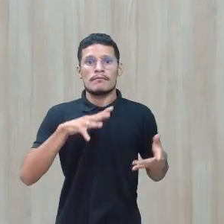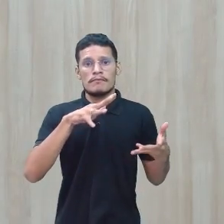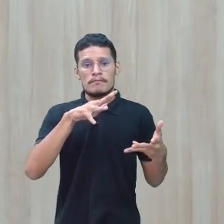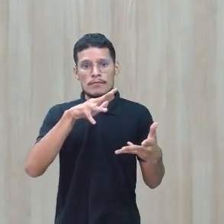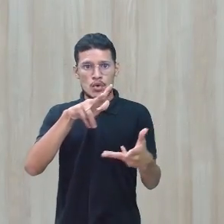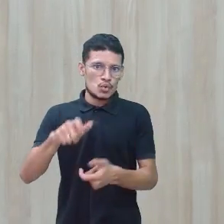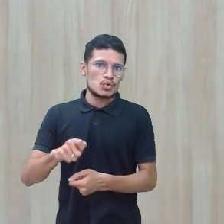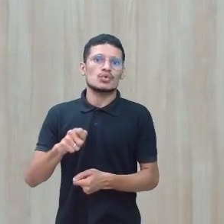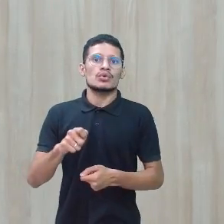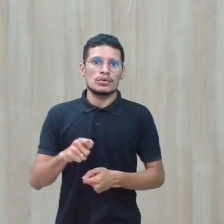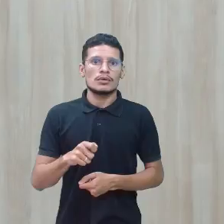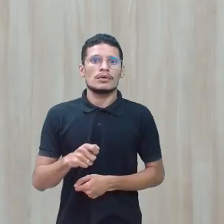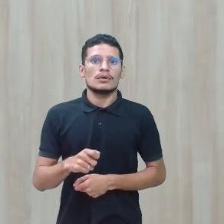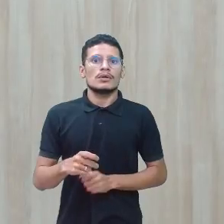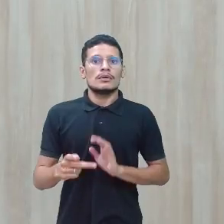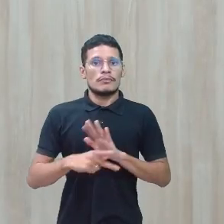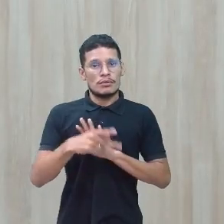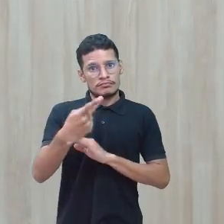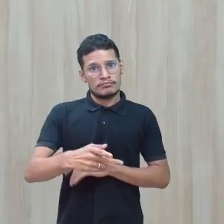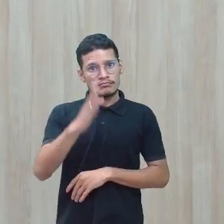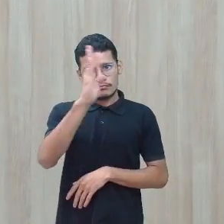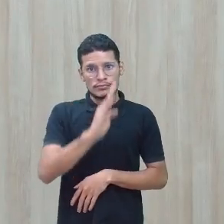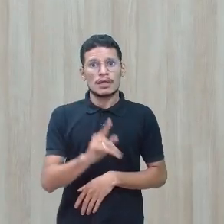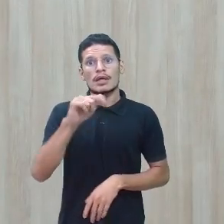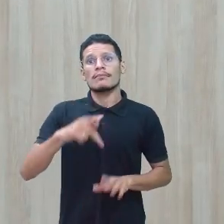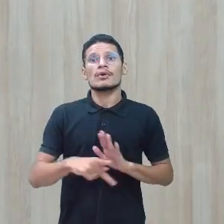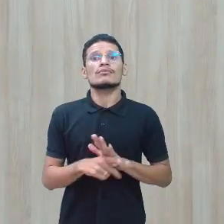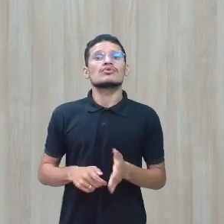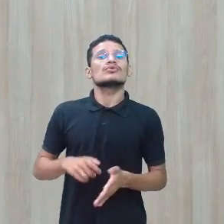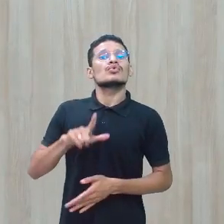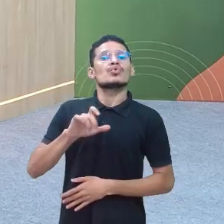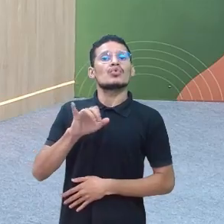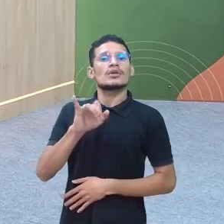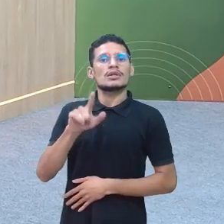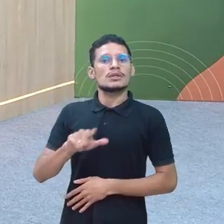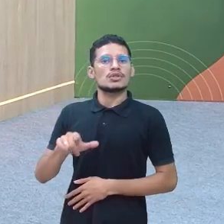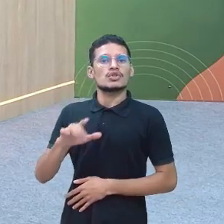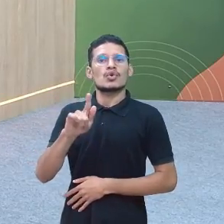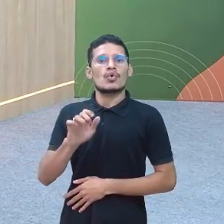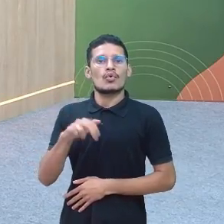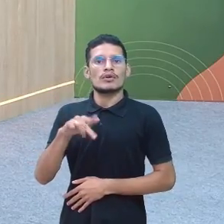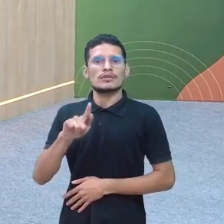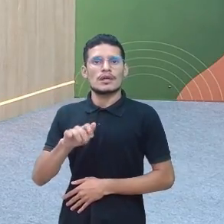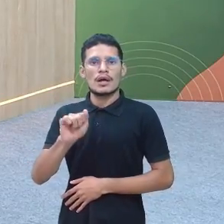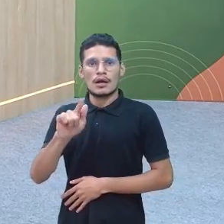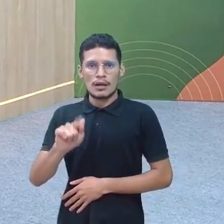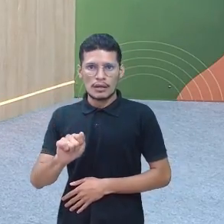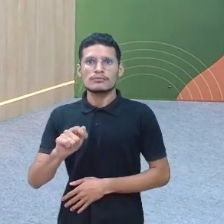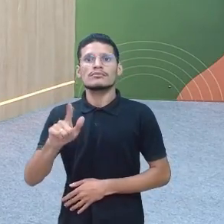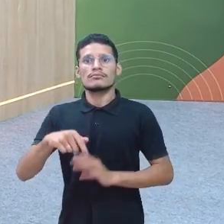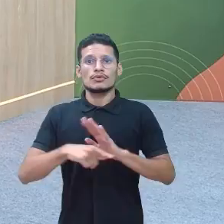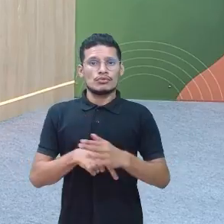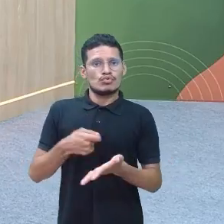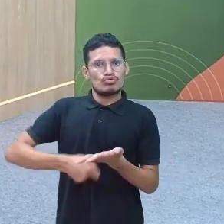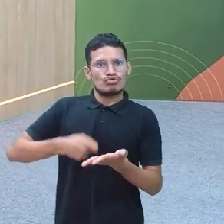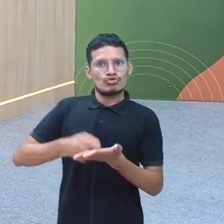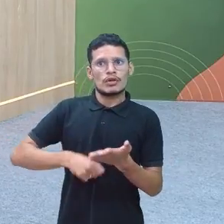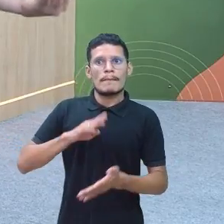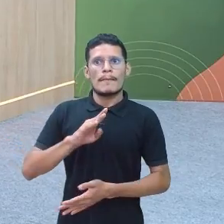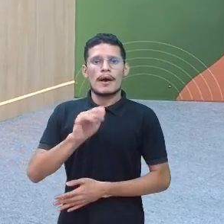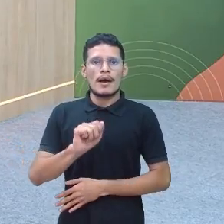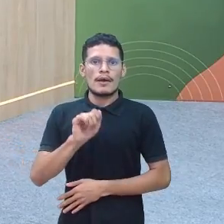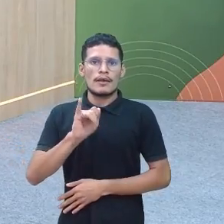Luiz Gonzaga, que é a resistência do Baião. Por quê? Porque na década de 60 e 70, a gente estava